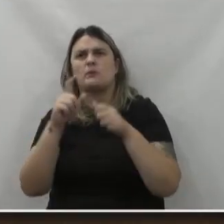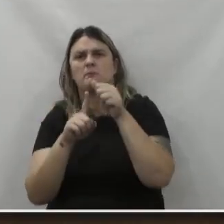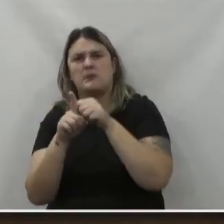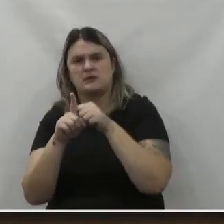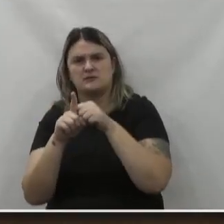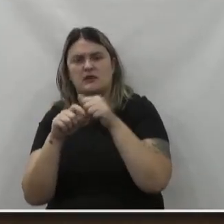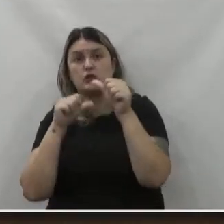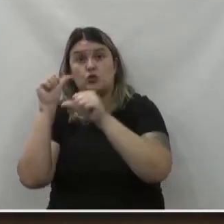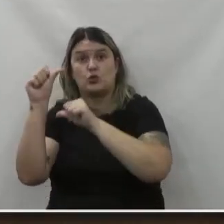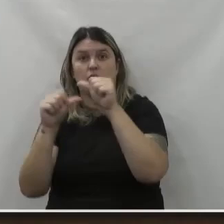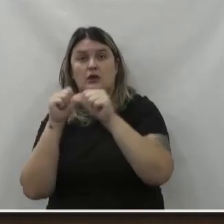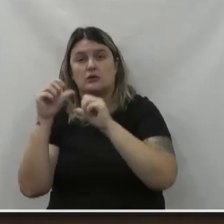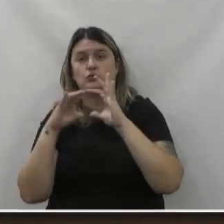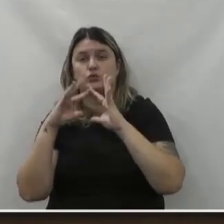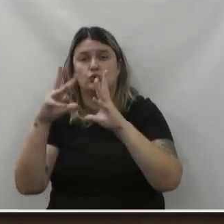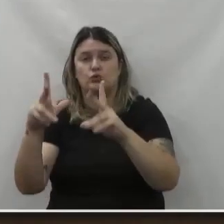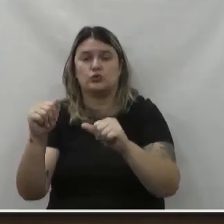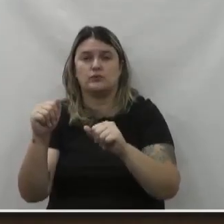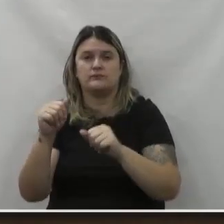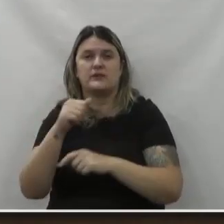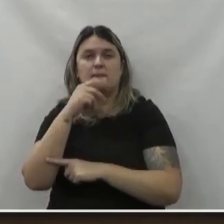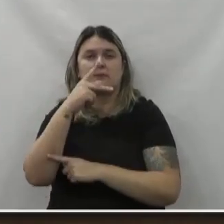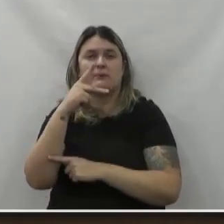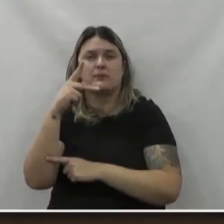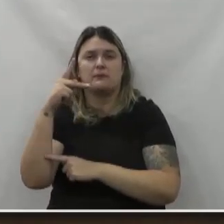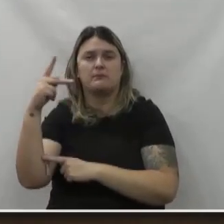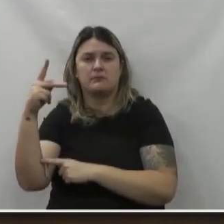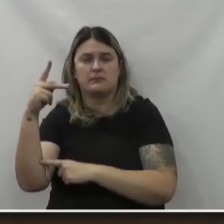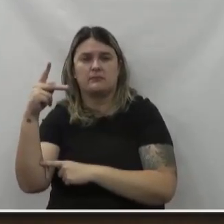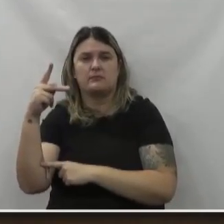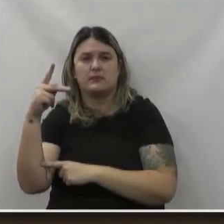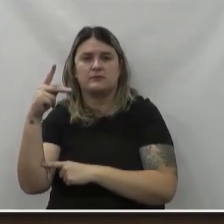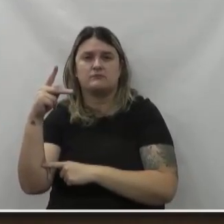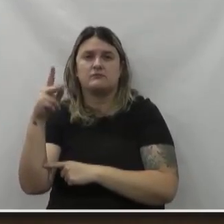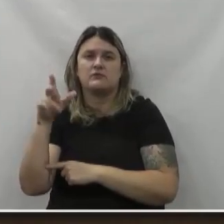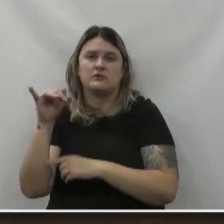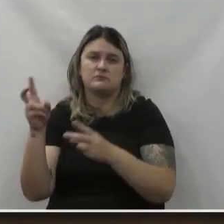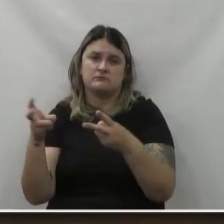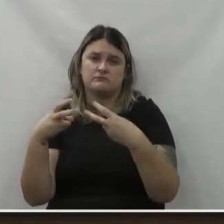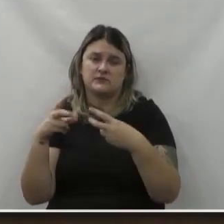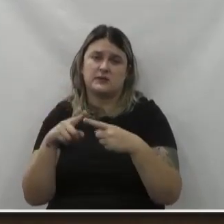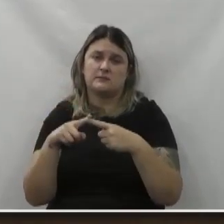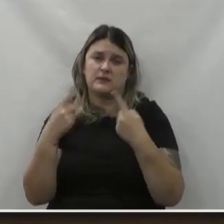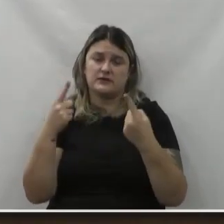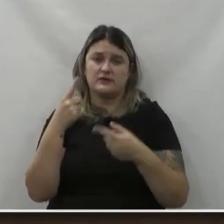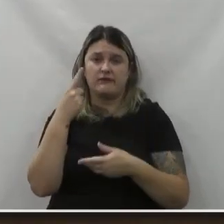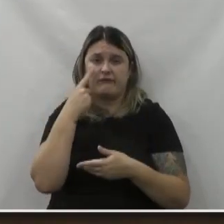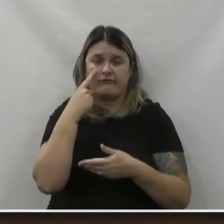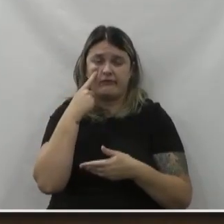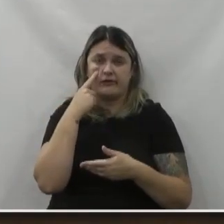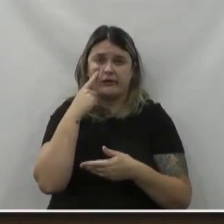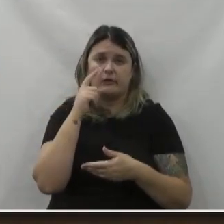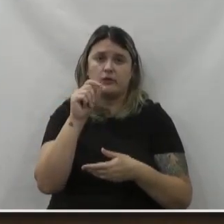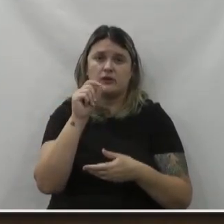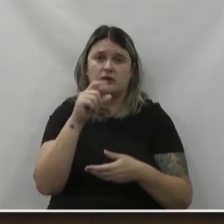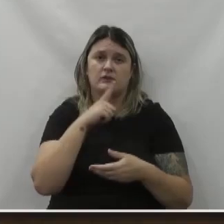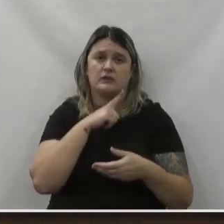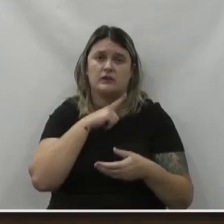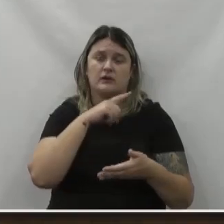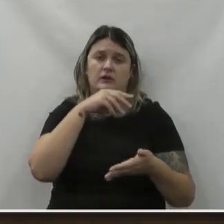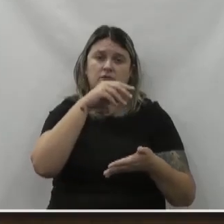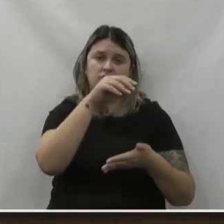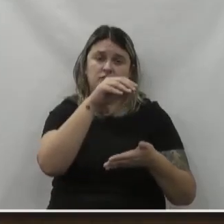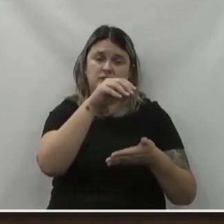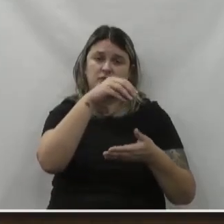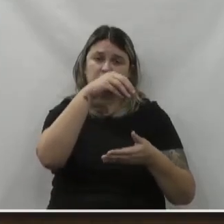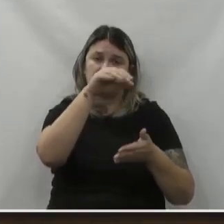Eu acho que a PPP é uma grande vantagem, só que tem que ver o que está dentro do contrato,